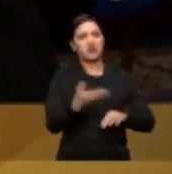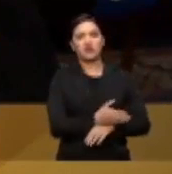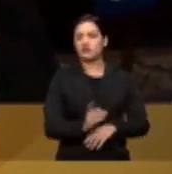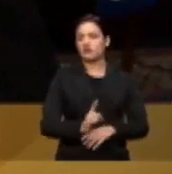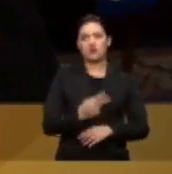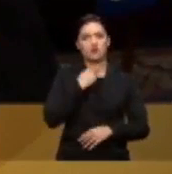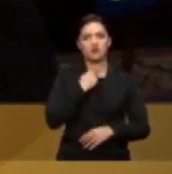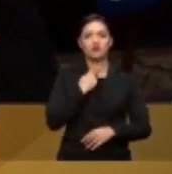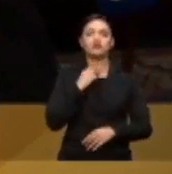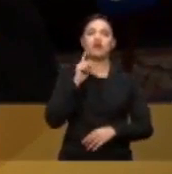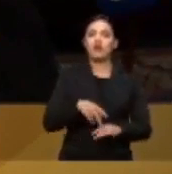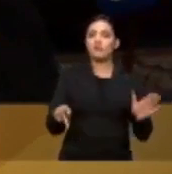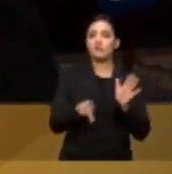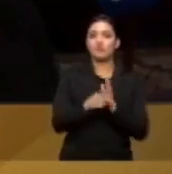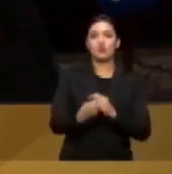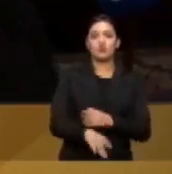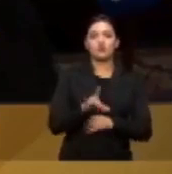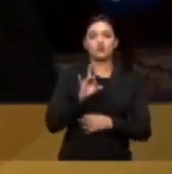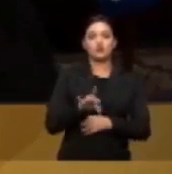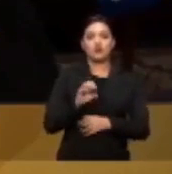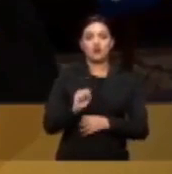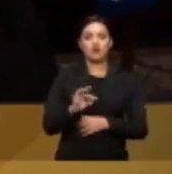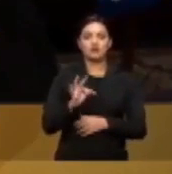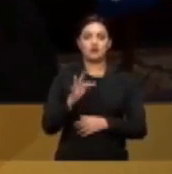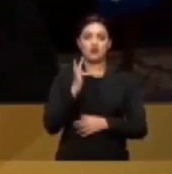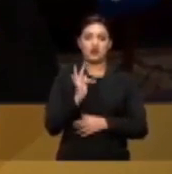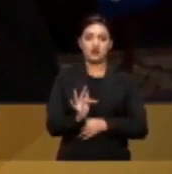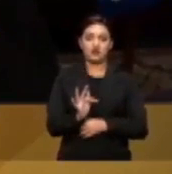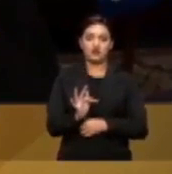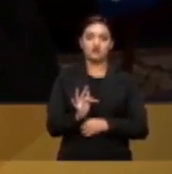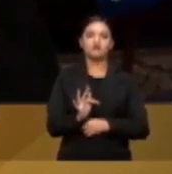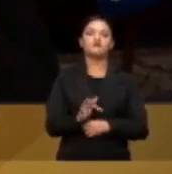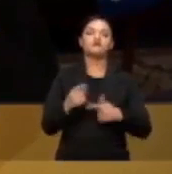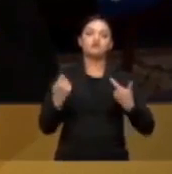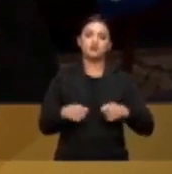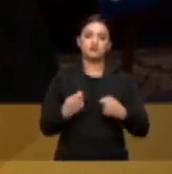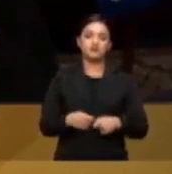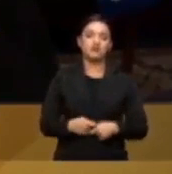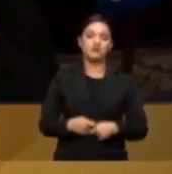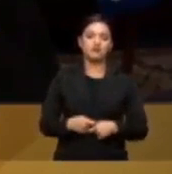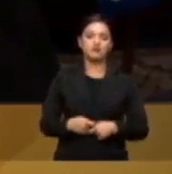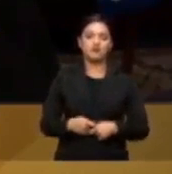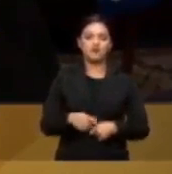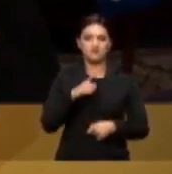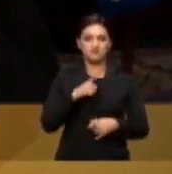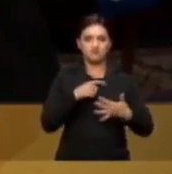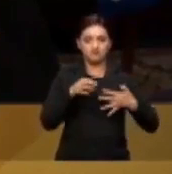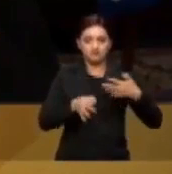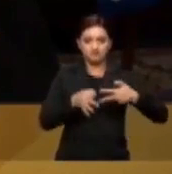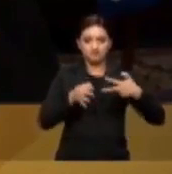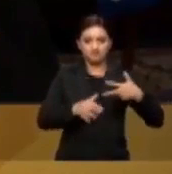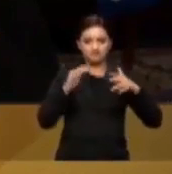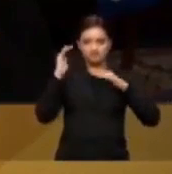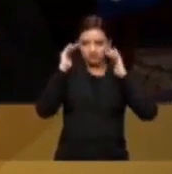Essa competência é tipicamente judicial ou jurisdicional e há de ser exercida pelo órgão judicante competente. Em